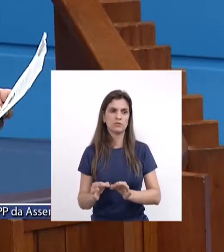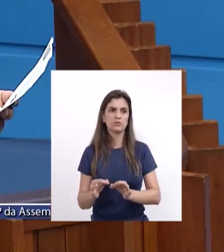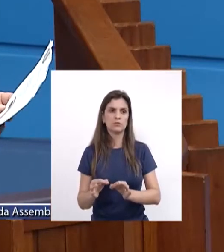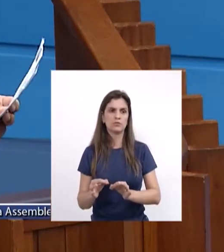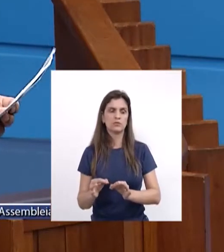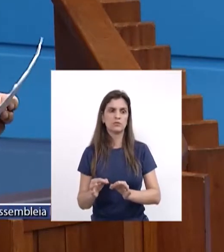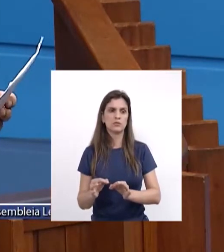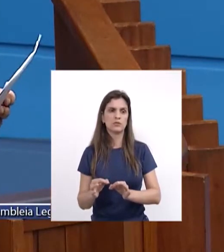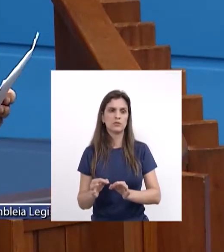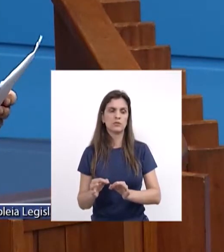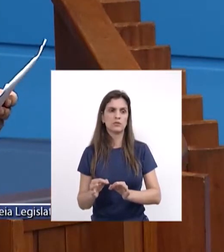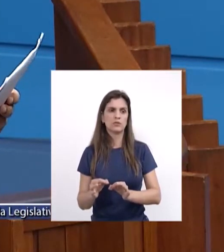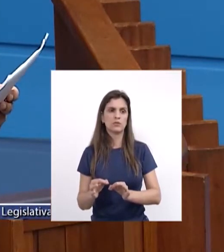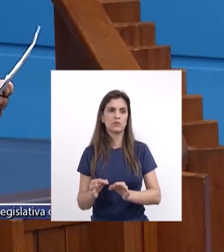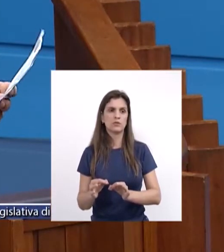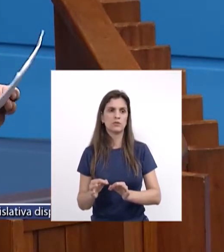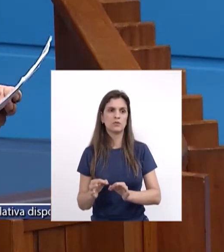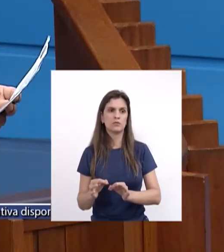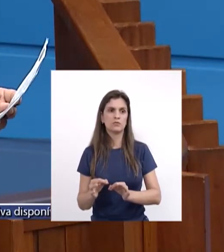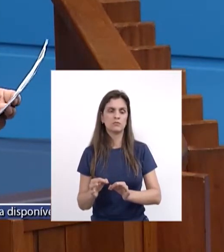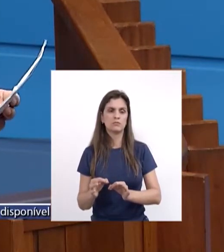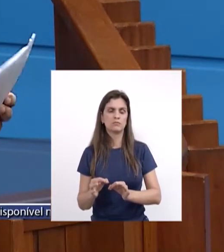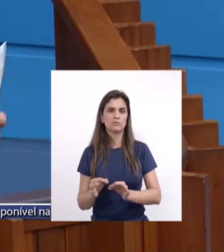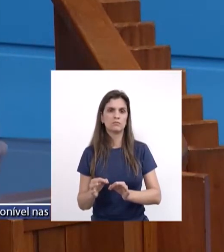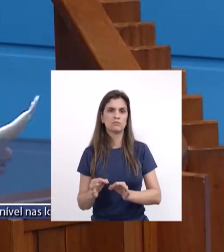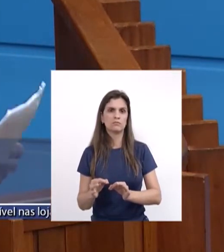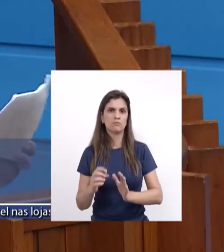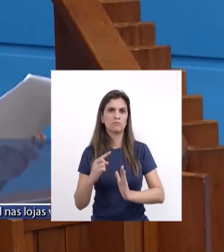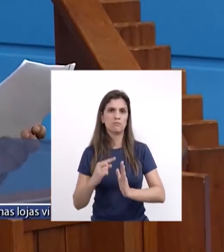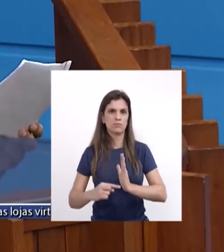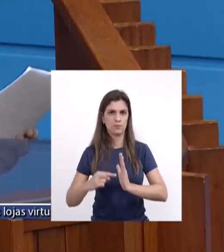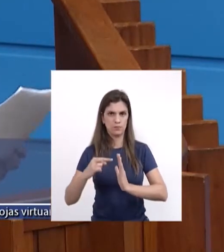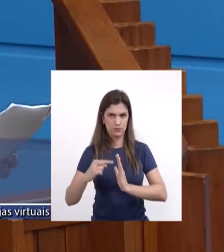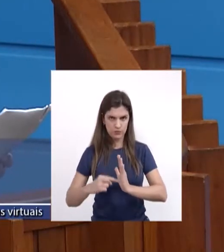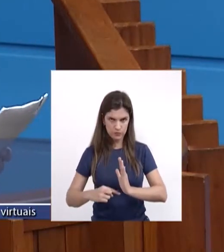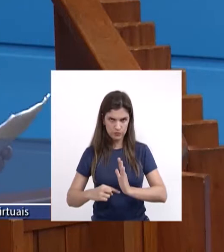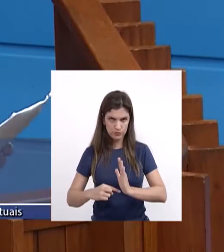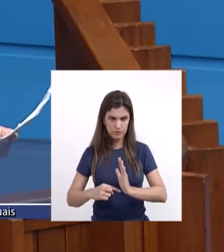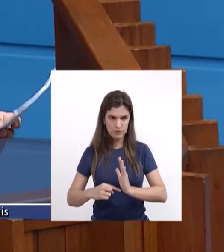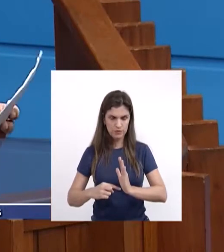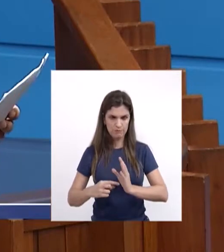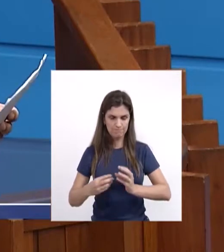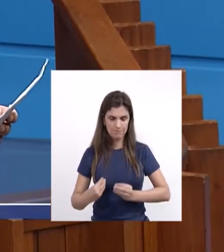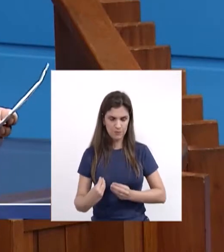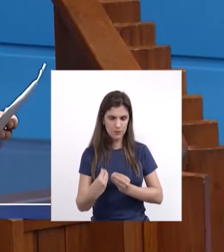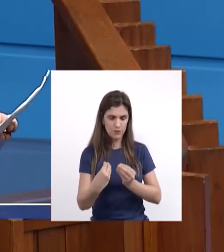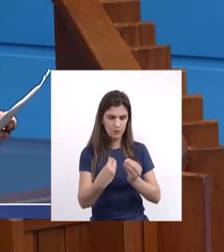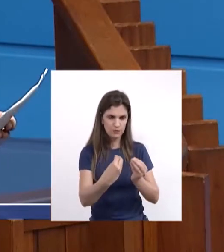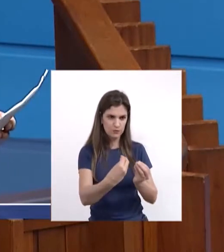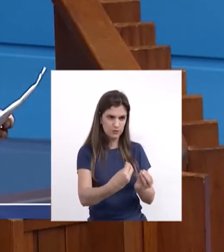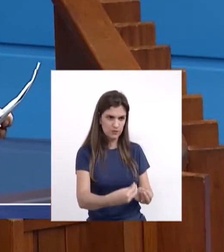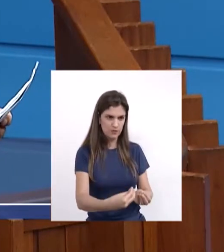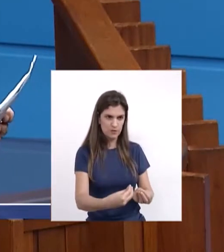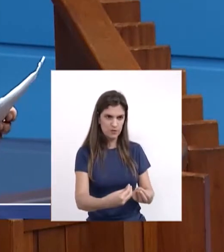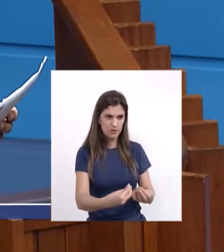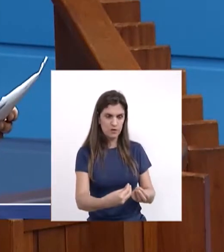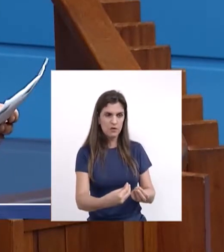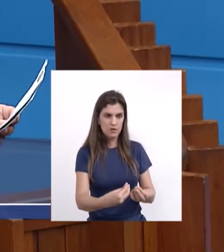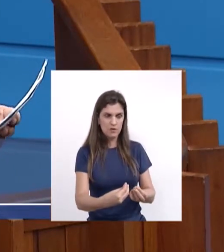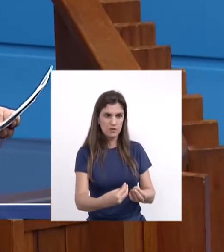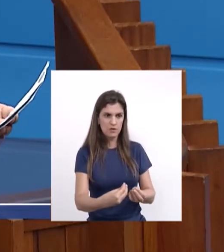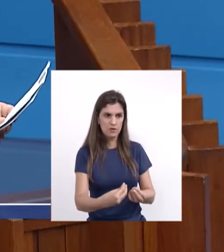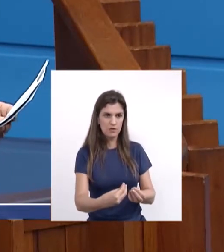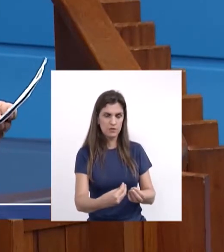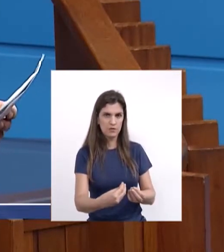juiz plantonista, suspendeu, concedeu liminar, suspendendo